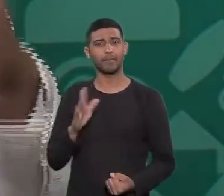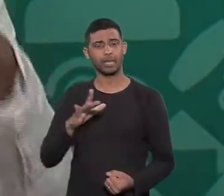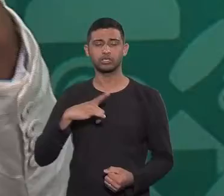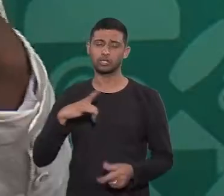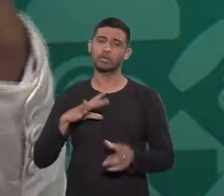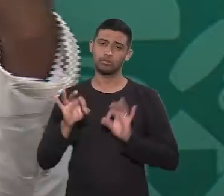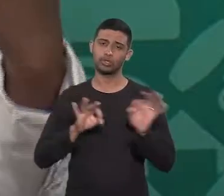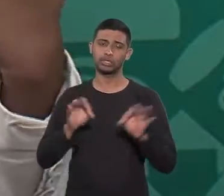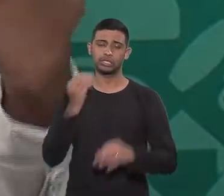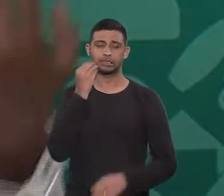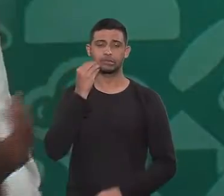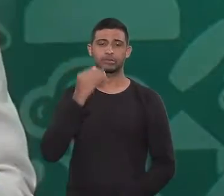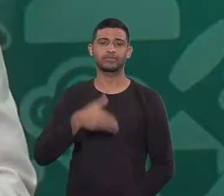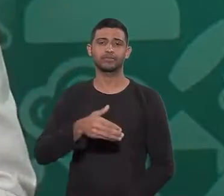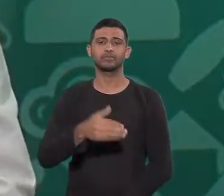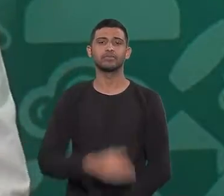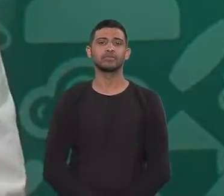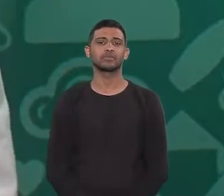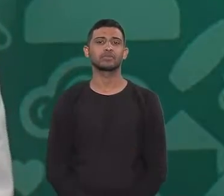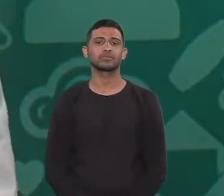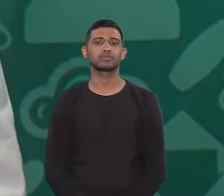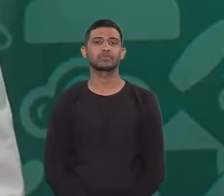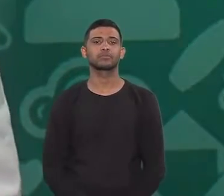universidades, mas está no processo de...